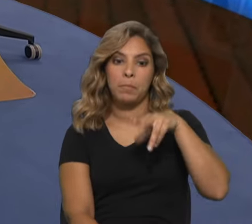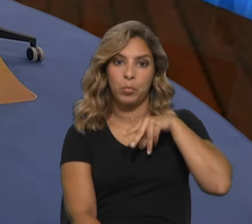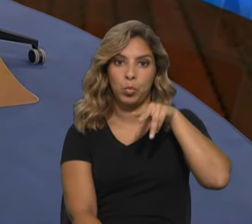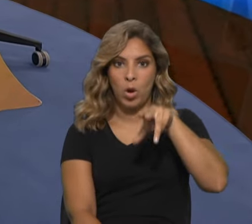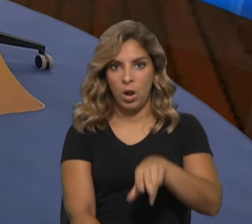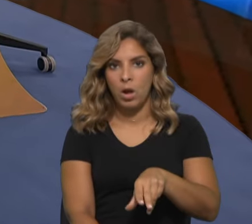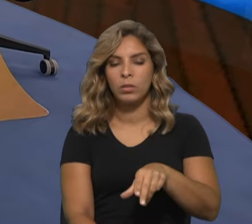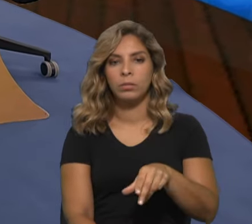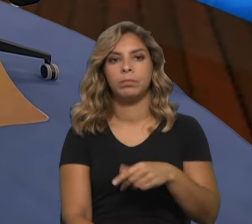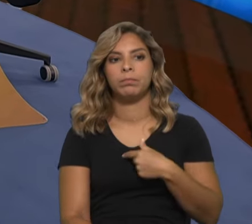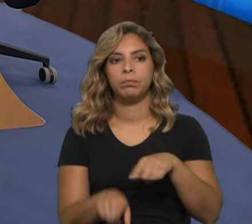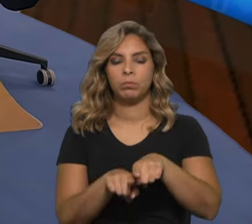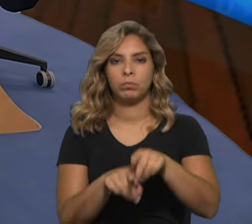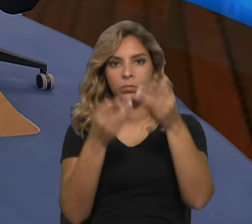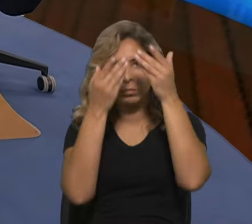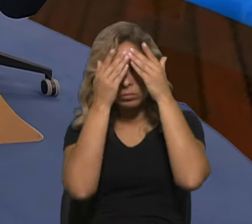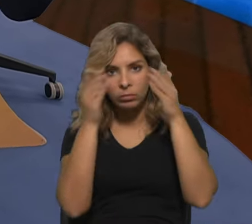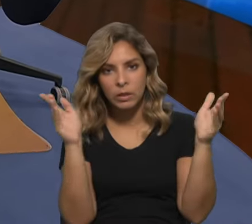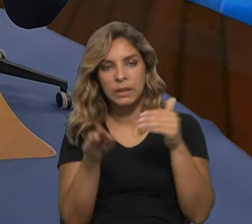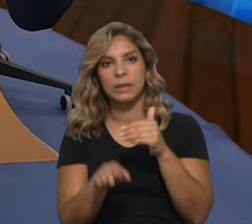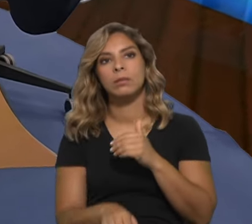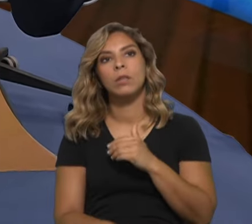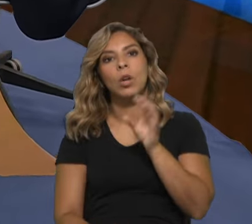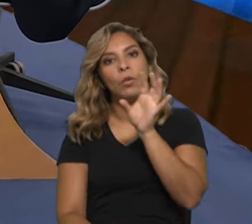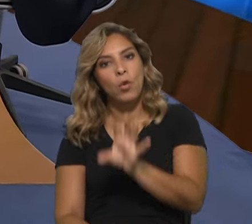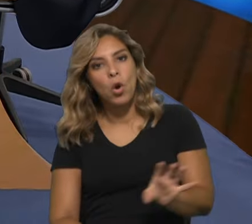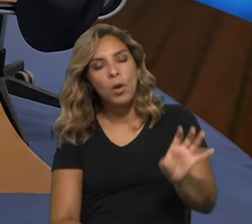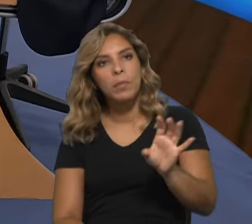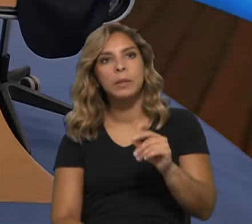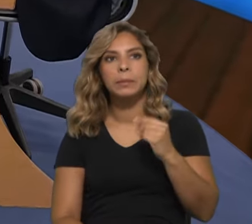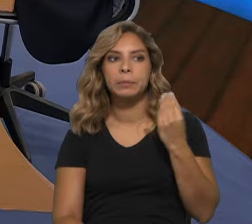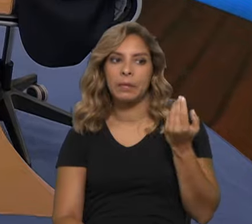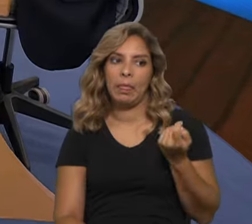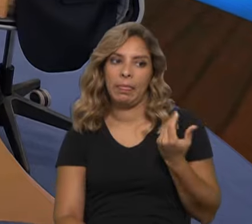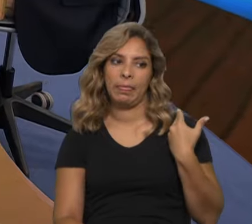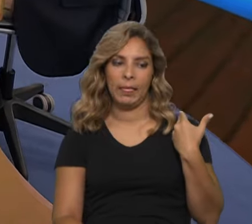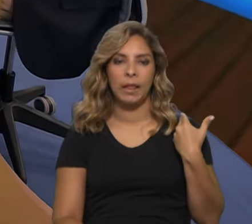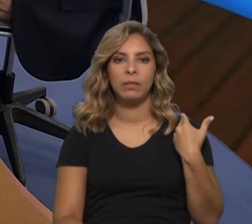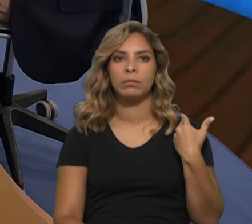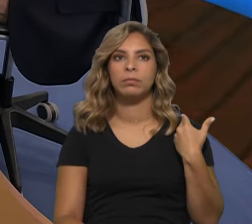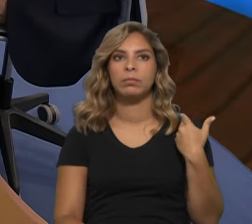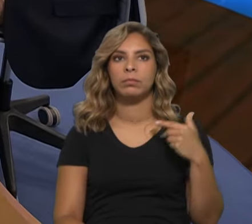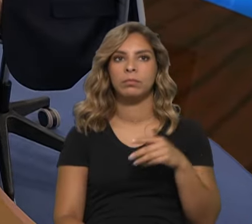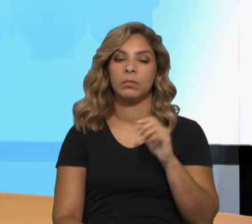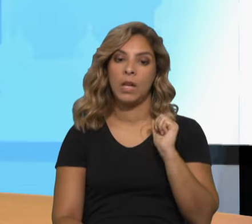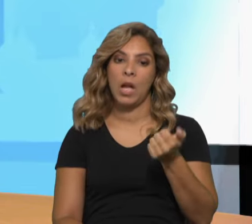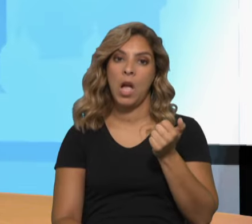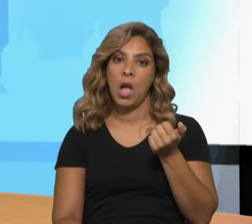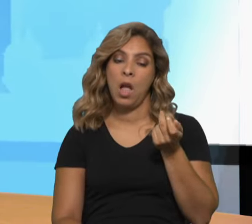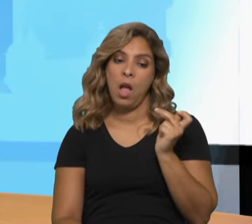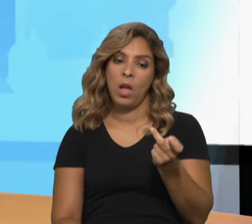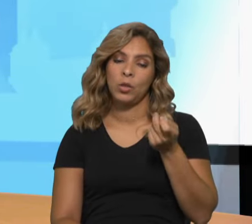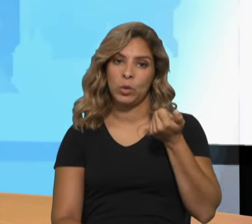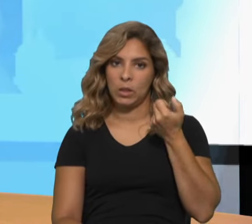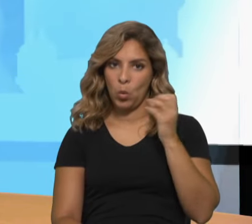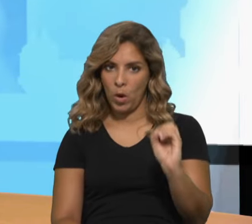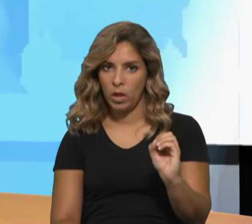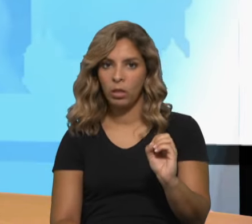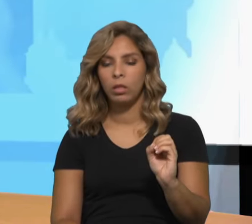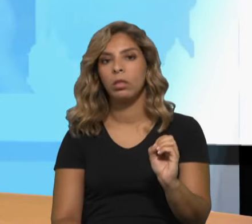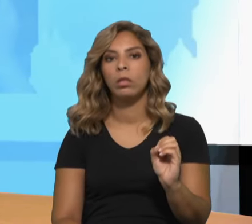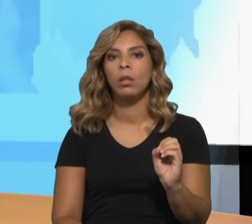a saúde da nossa democracia, até porque há bem pouco tempo estamos a assinalar estes 50 anos do nosso